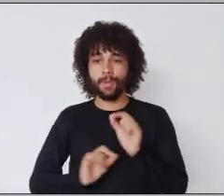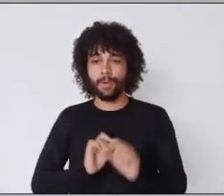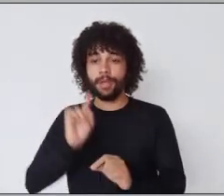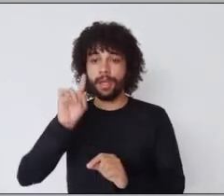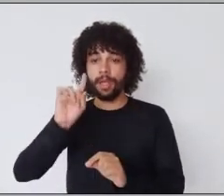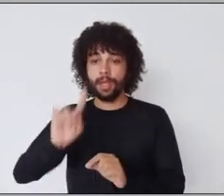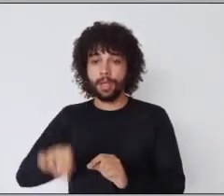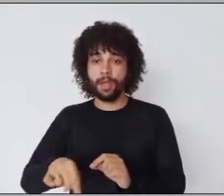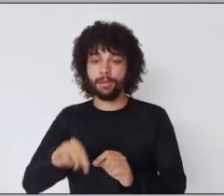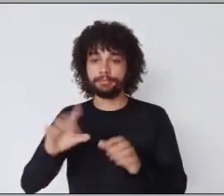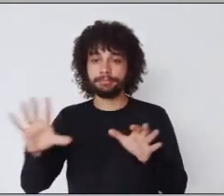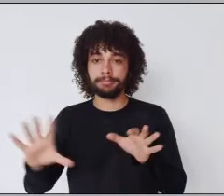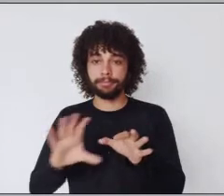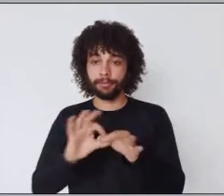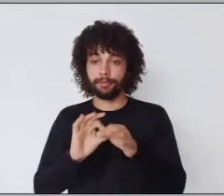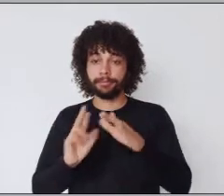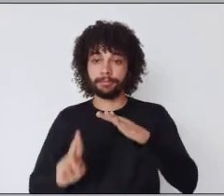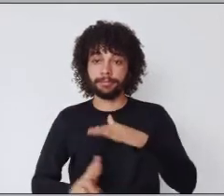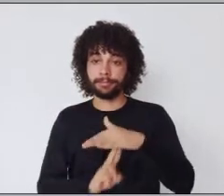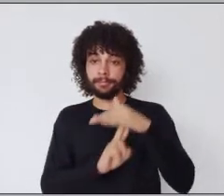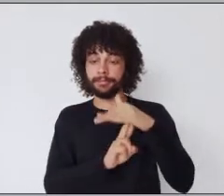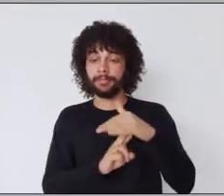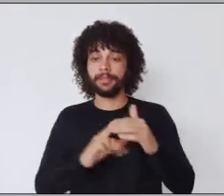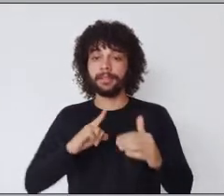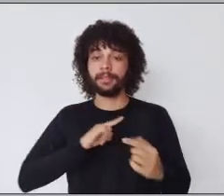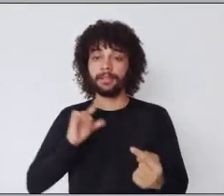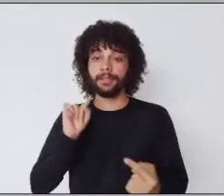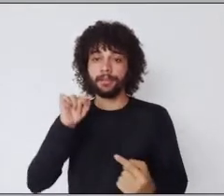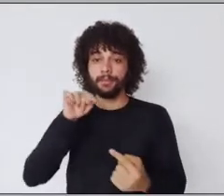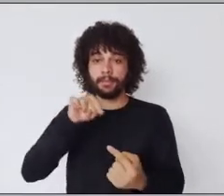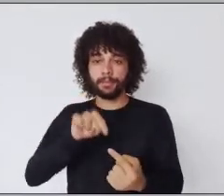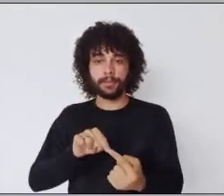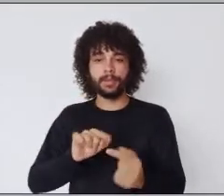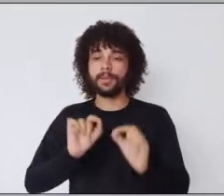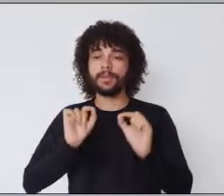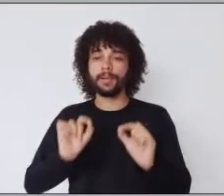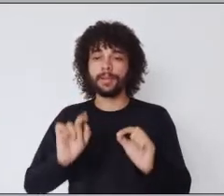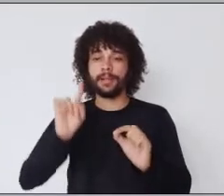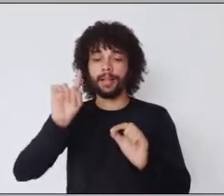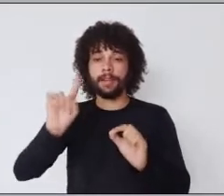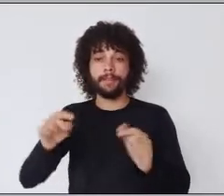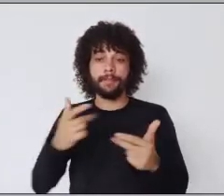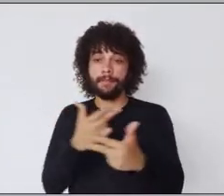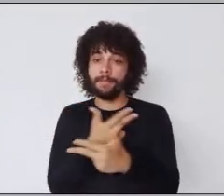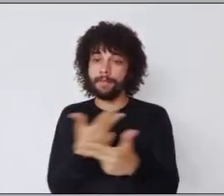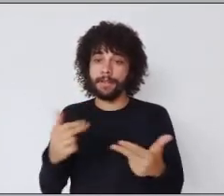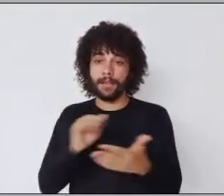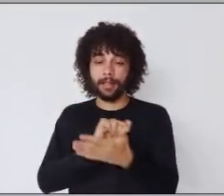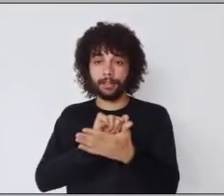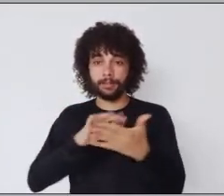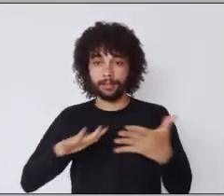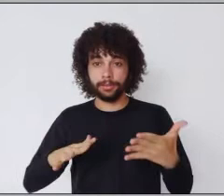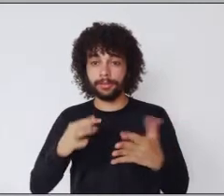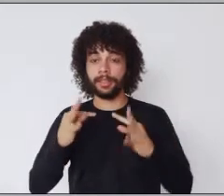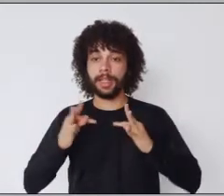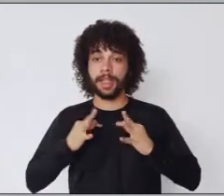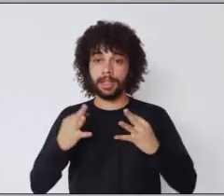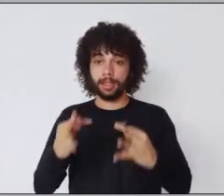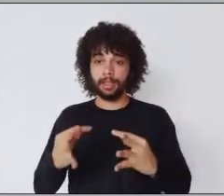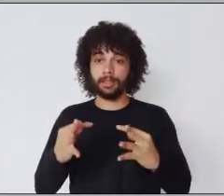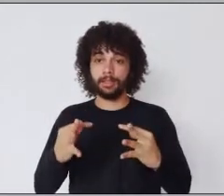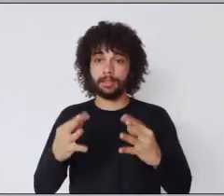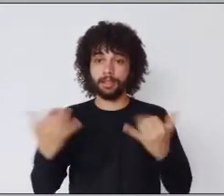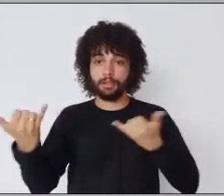CETIC é um órgão suplementar vinculado à reitoria com o objetivo, com a sua missão, prover serviços de tecnologia da informação e